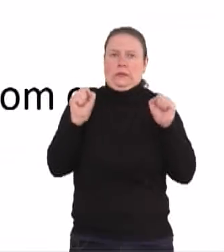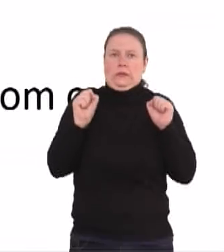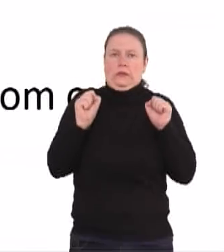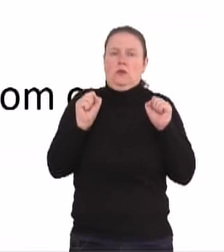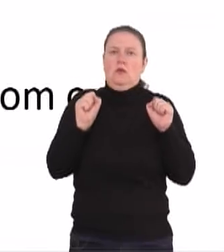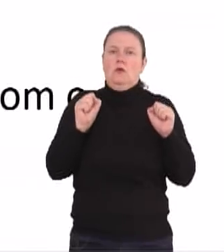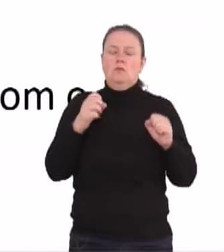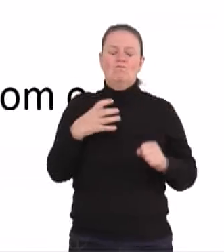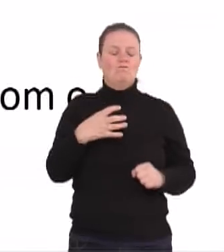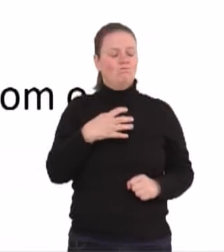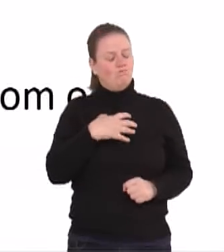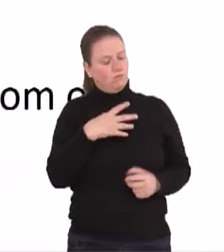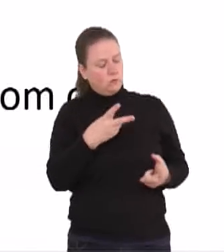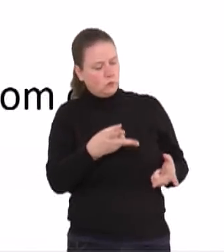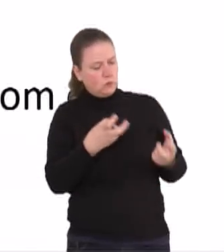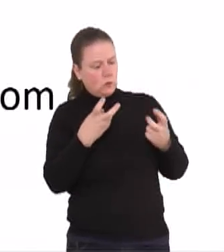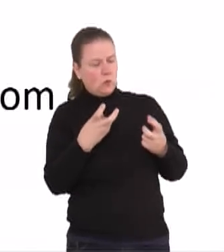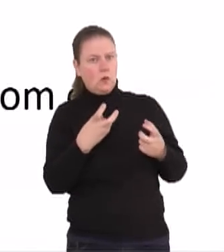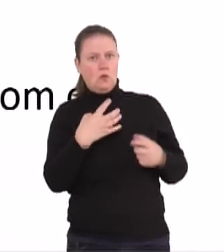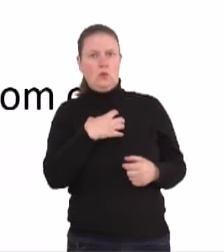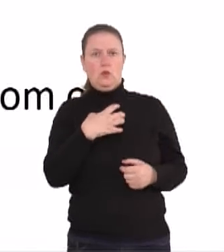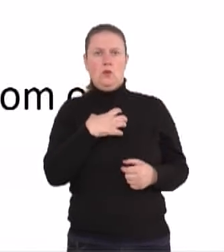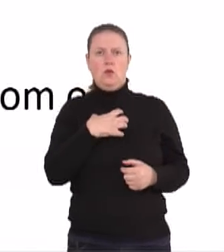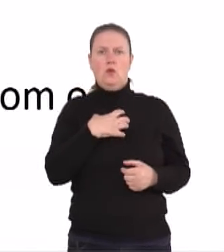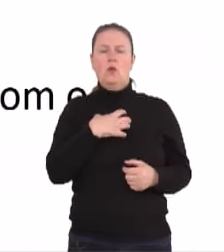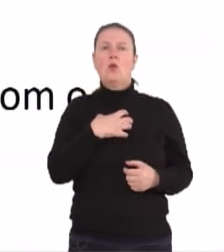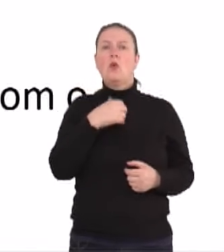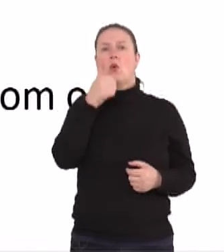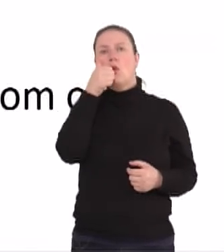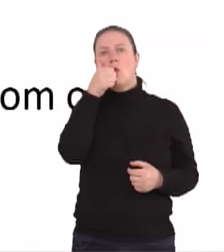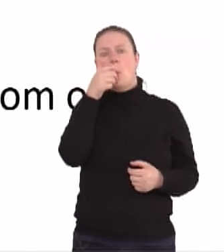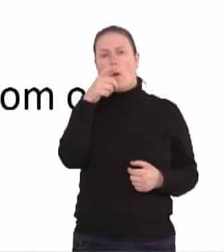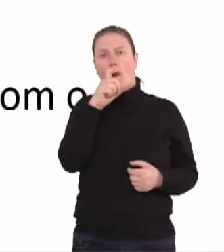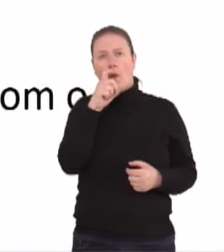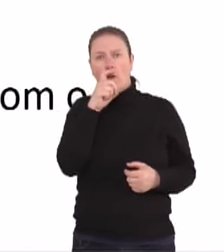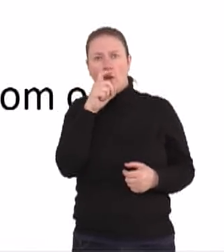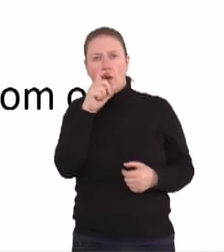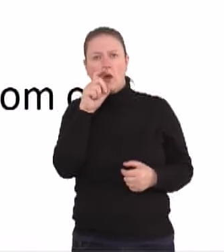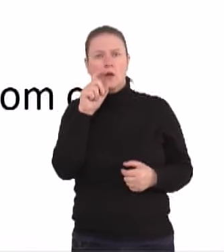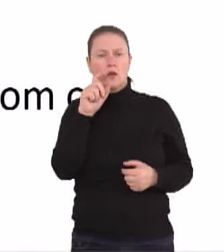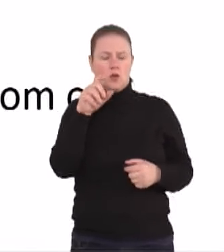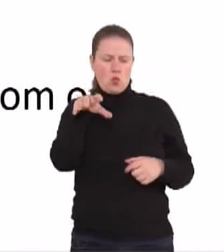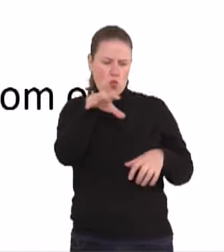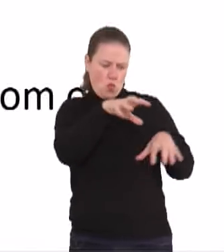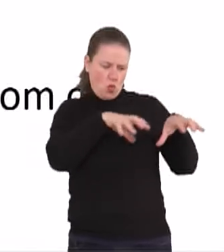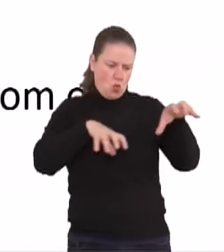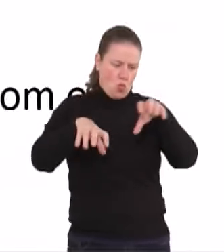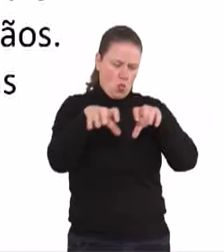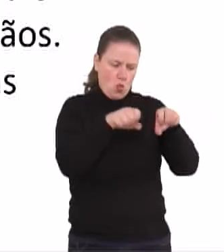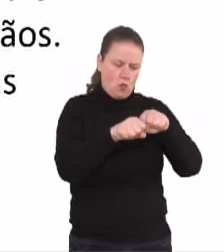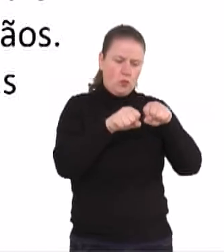a situação, Tani abrigou o pai com o negro manto da noite.